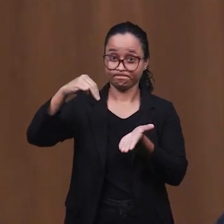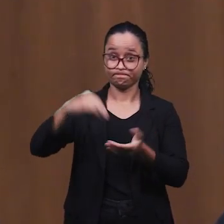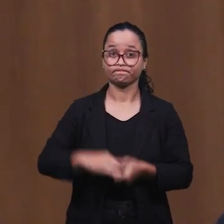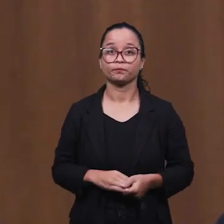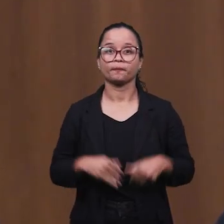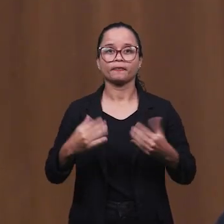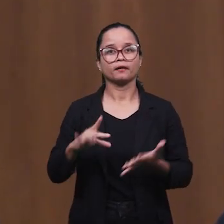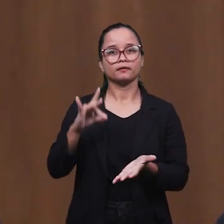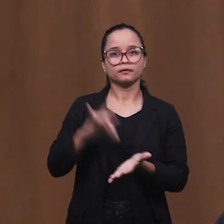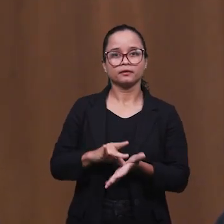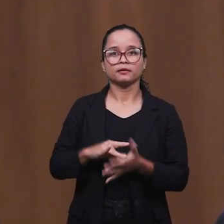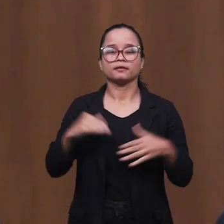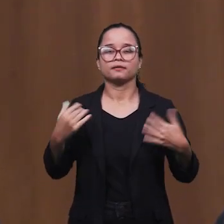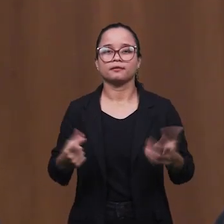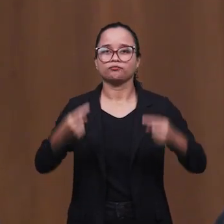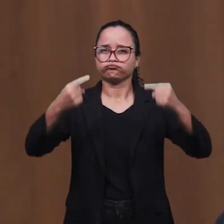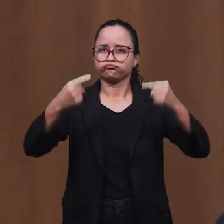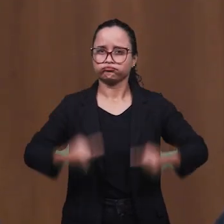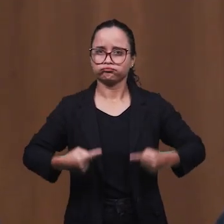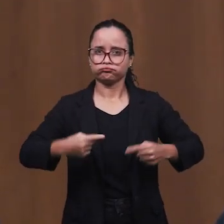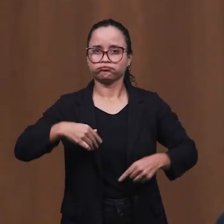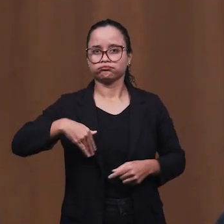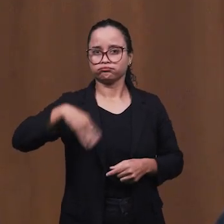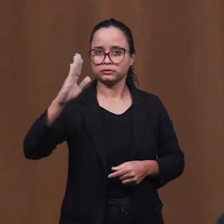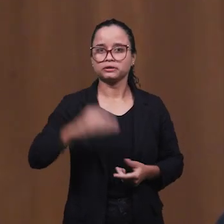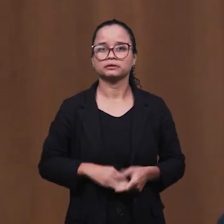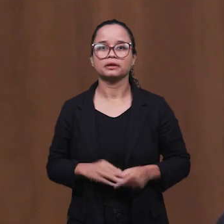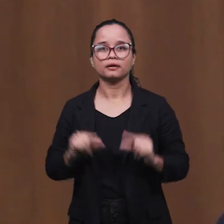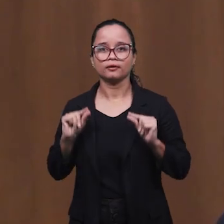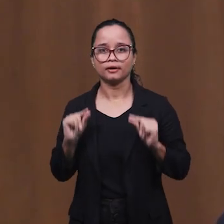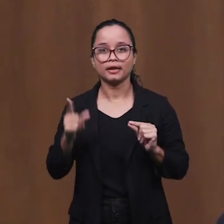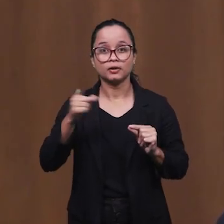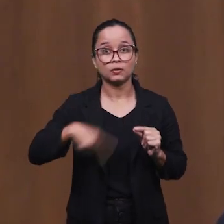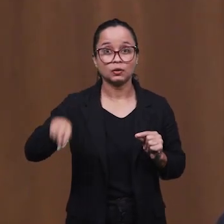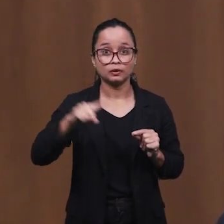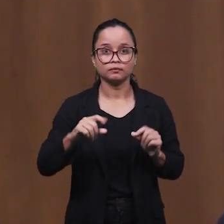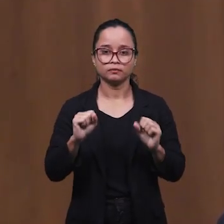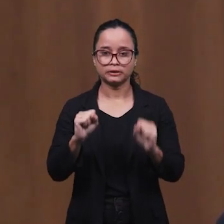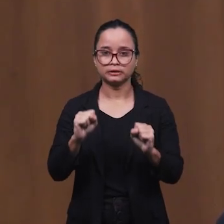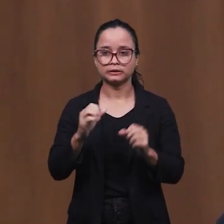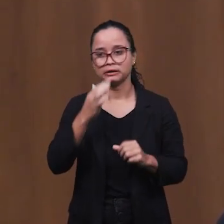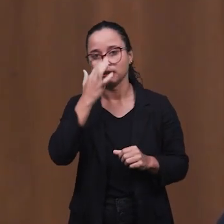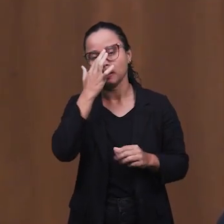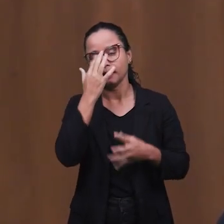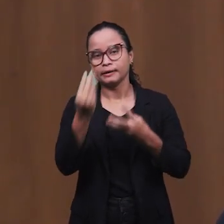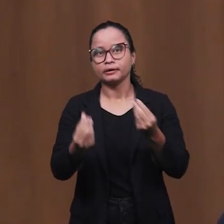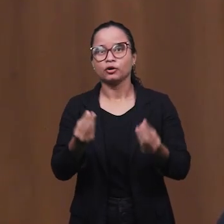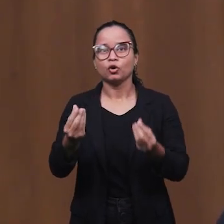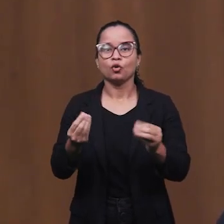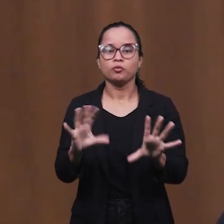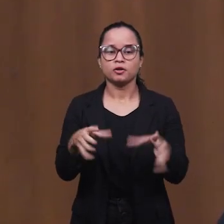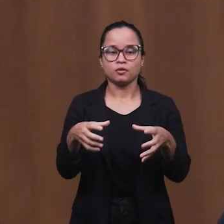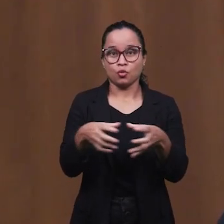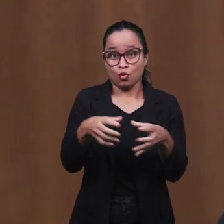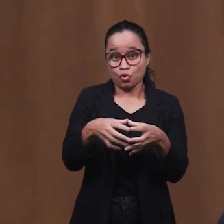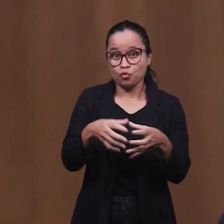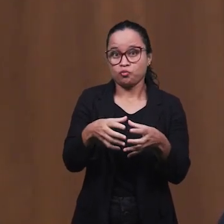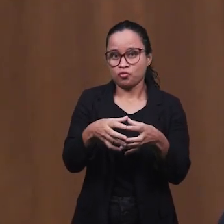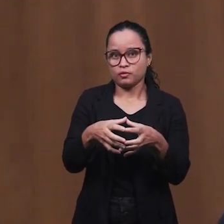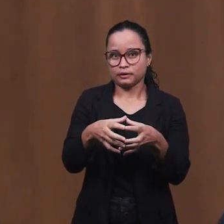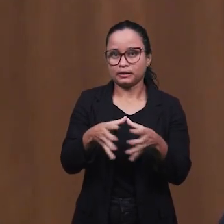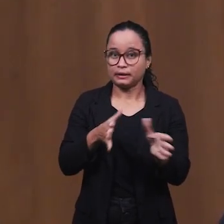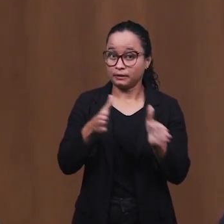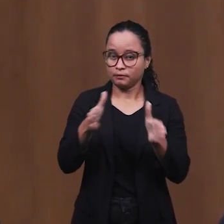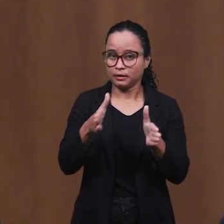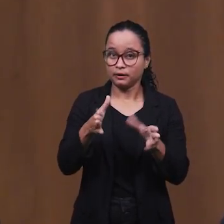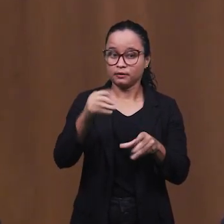verdade, o grande desafio foi de como nós poderíamos inserir esse grupo nas nossas escolas